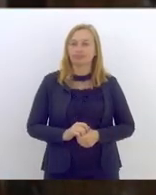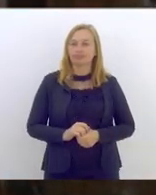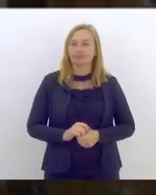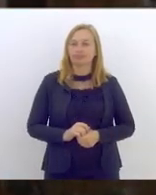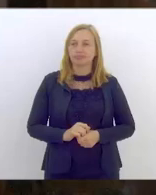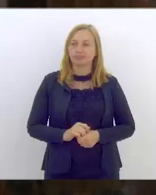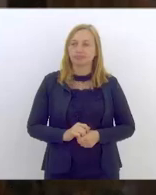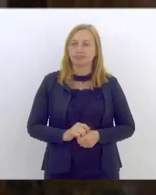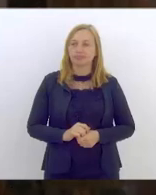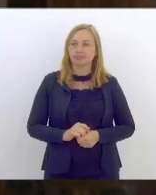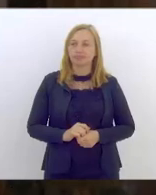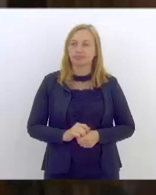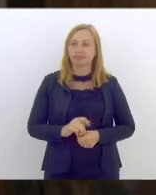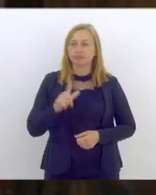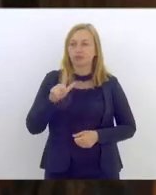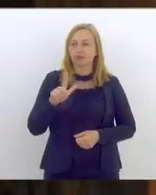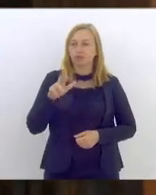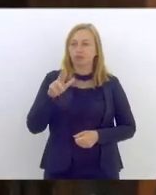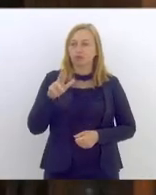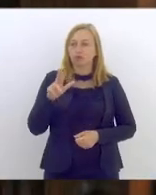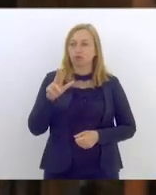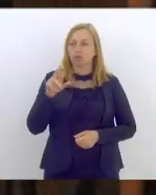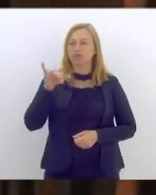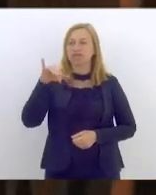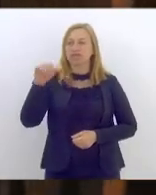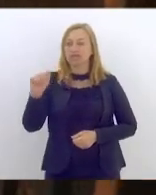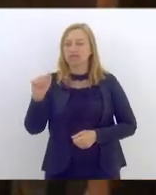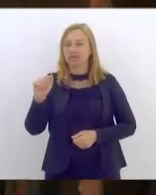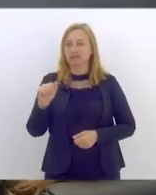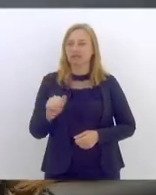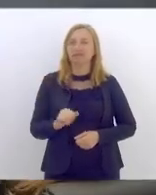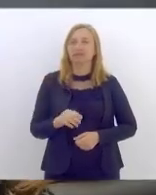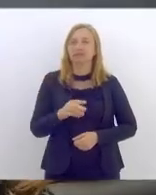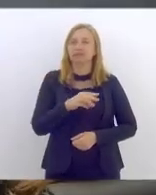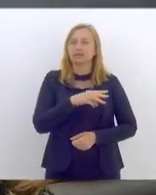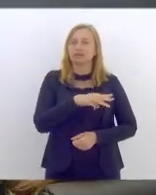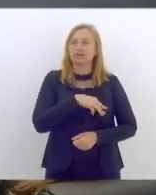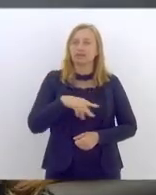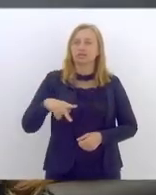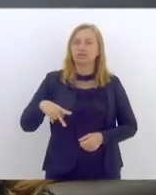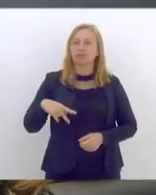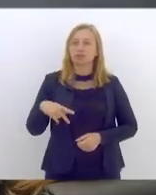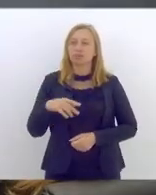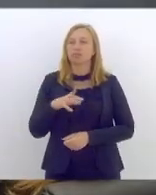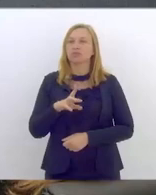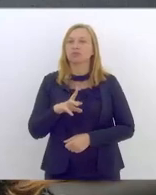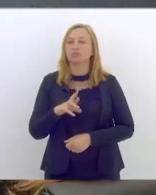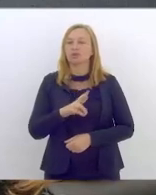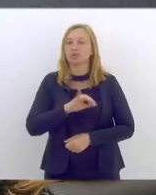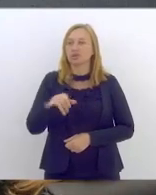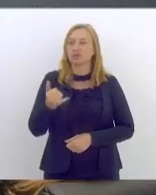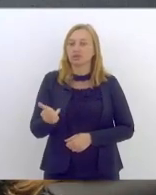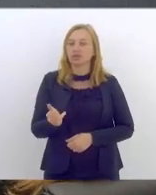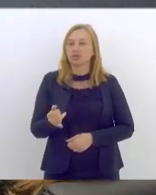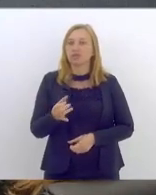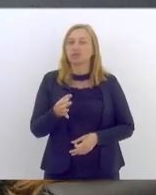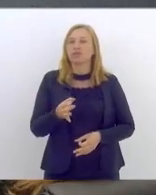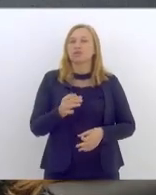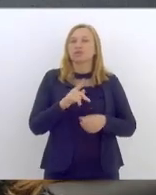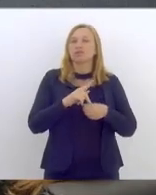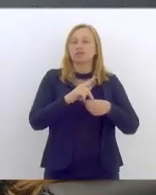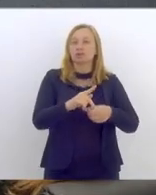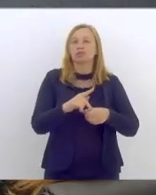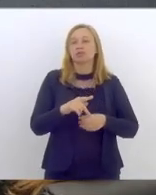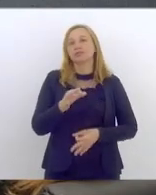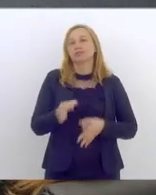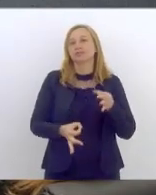Dra Lúcia Maria procurador do Ministério Público do RJ Renata Mendes promotora de Justiça